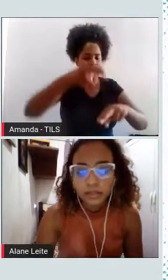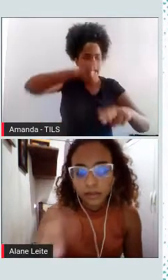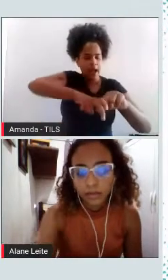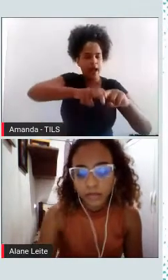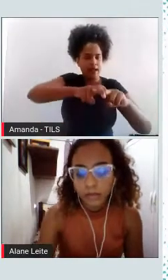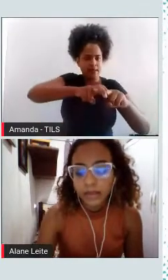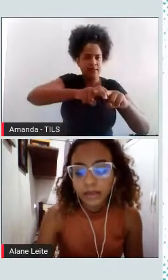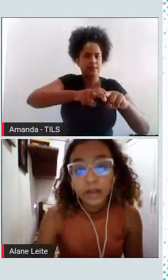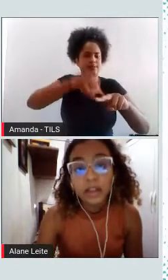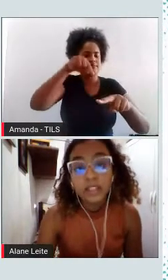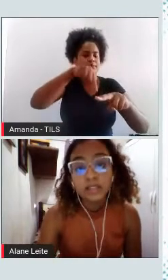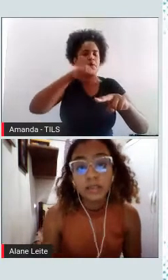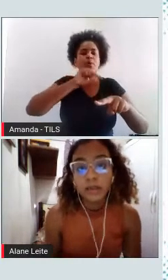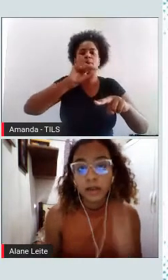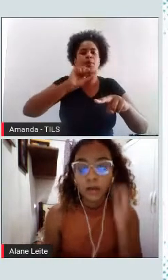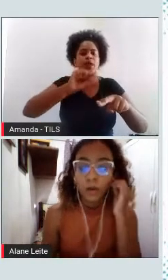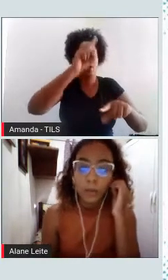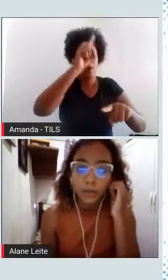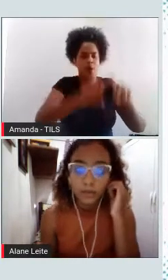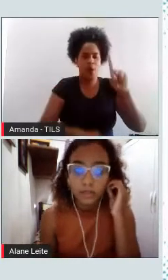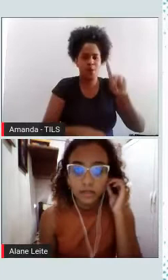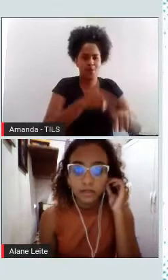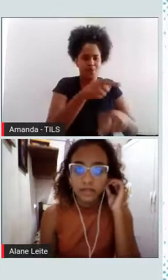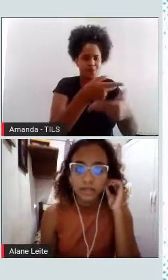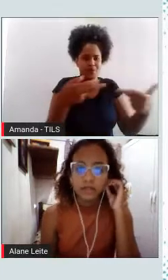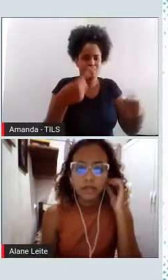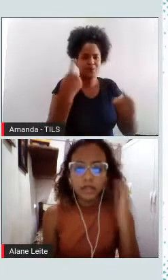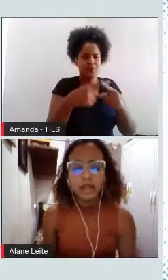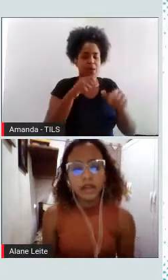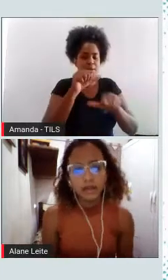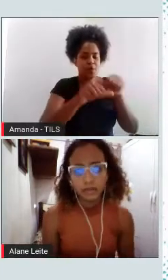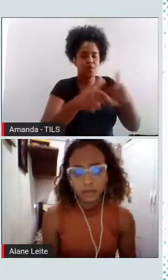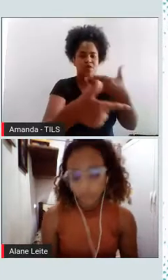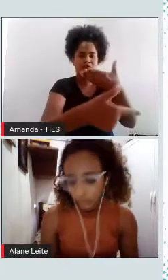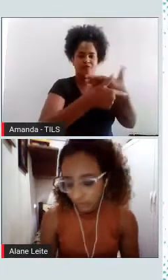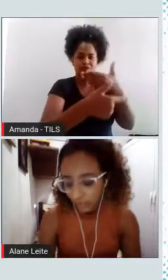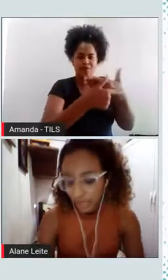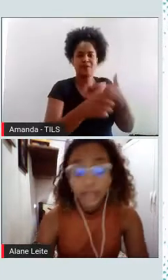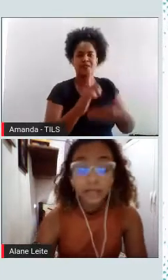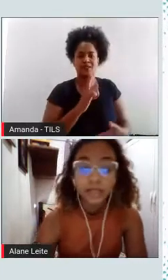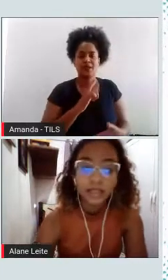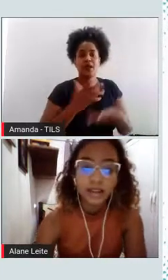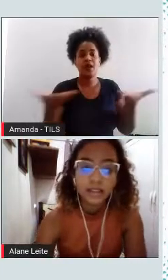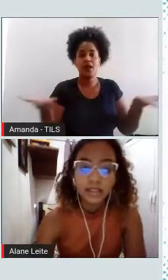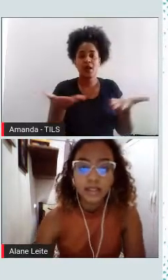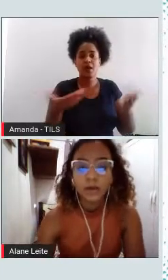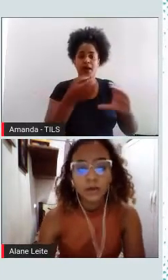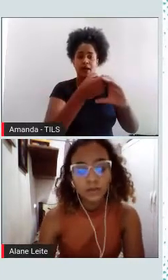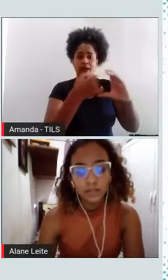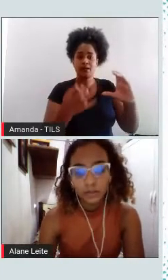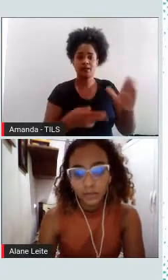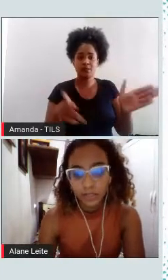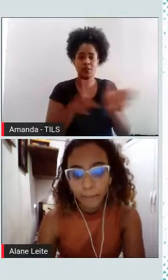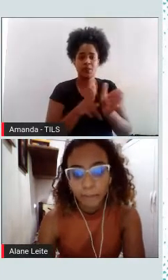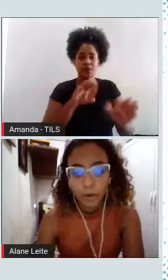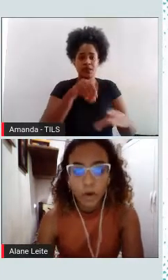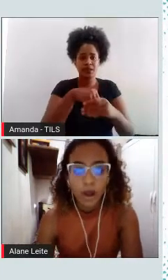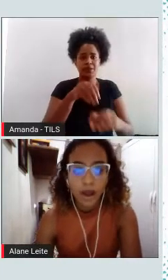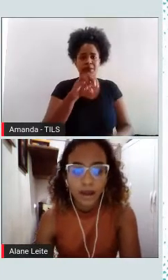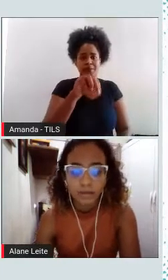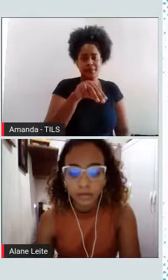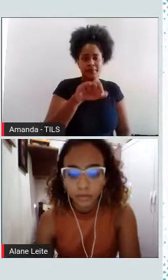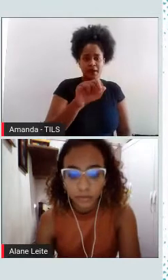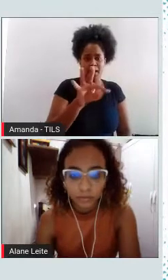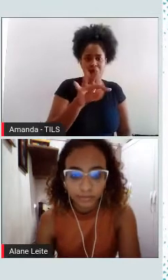A gente falou que é matéria, agora a gente vai para a composição da matéria. Do que ela é constituída? Essa matéria ela vai ser constituída